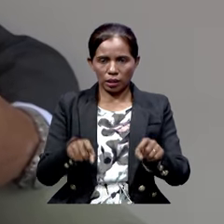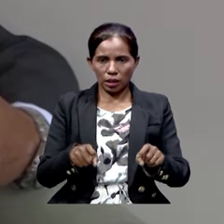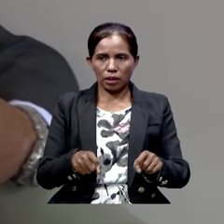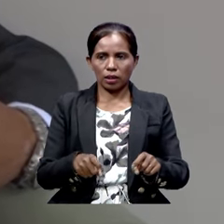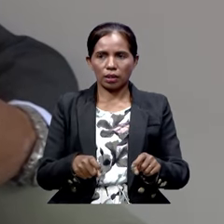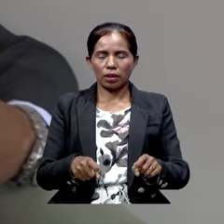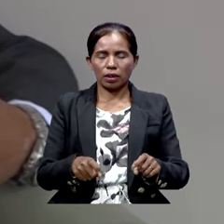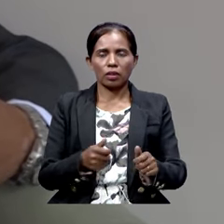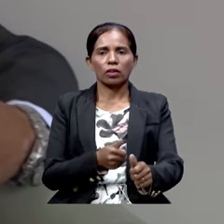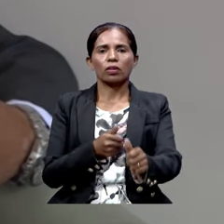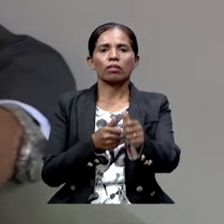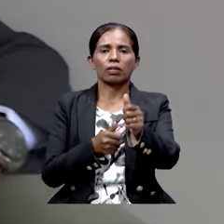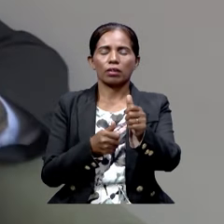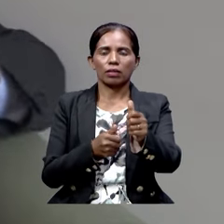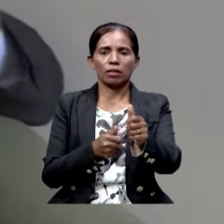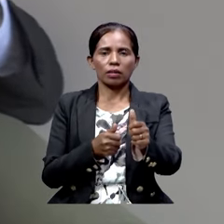tem que basear uni baia